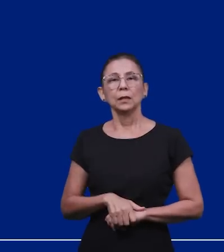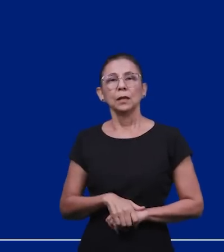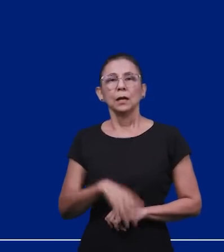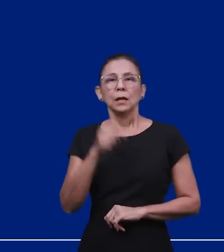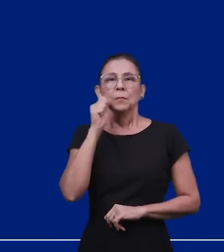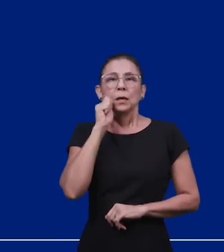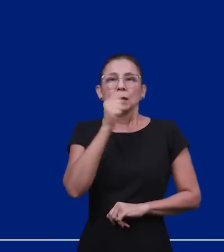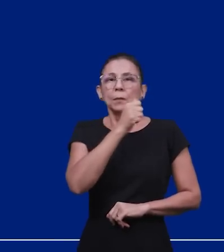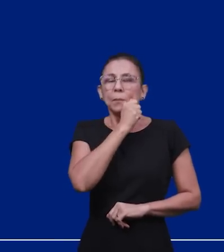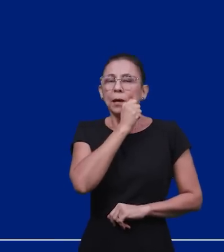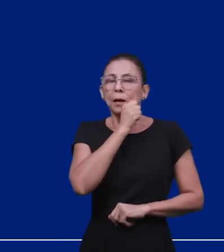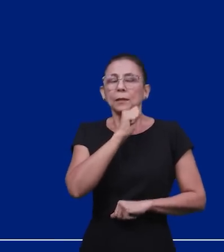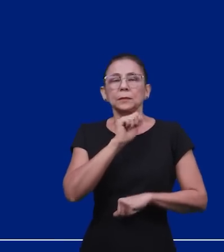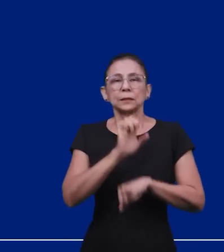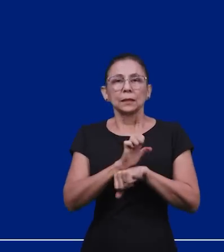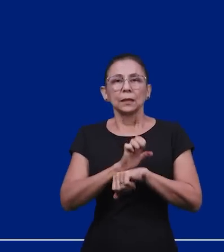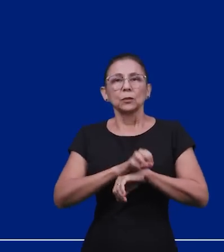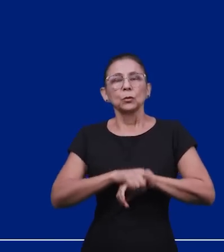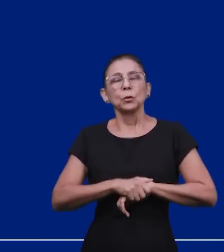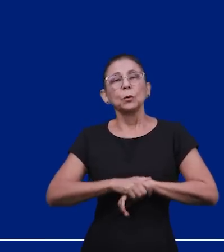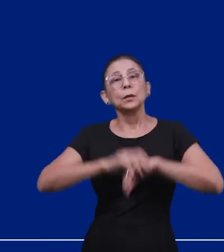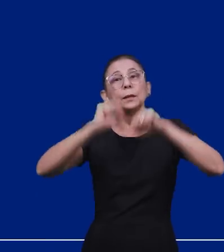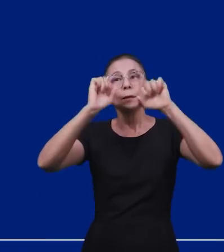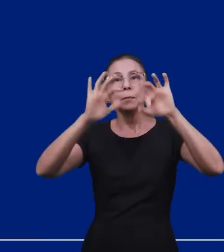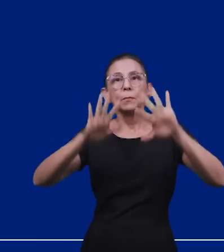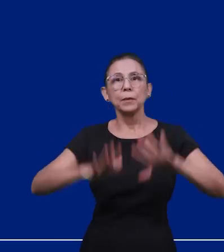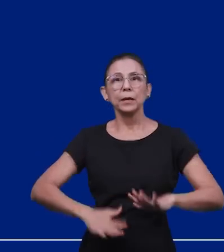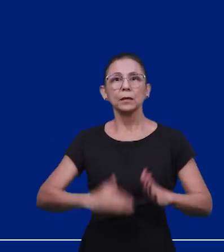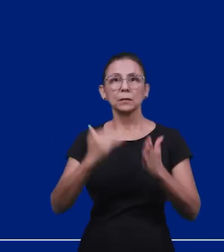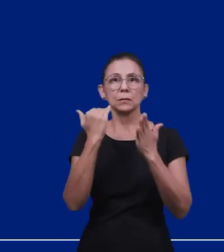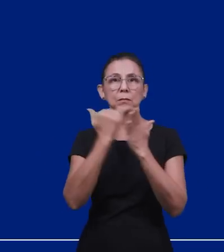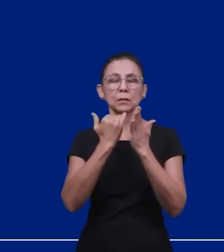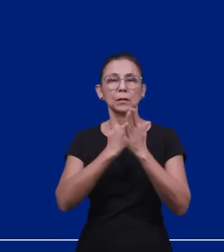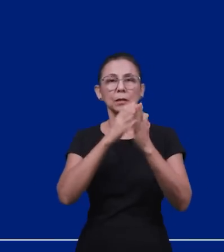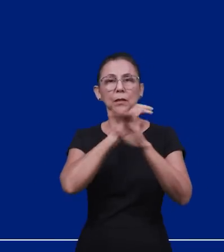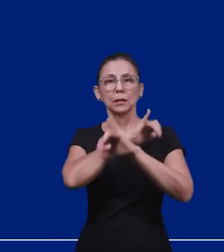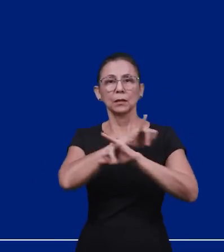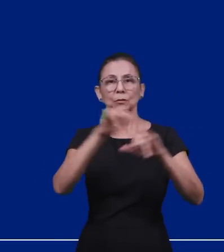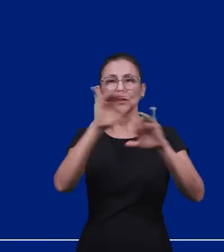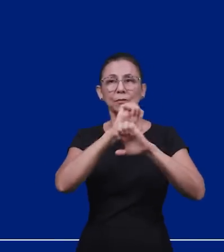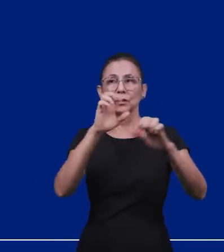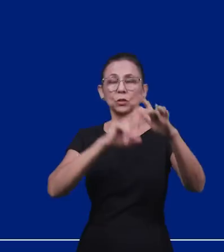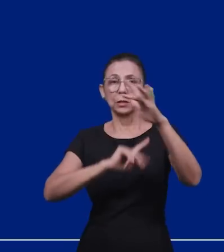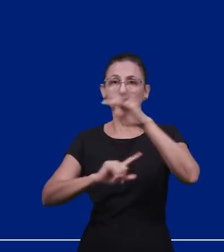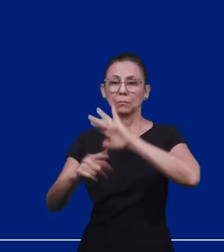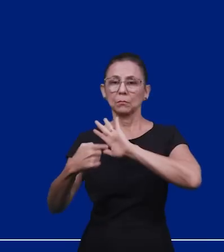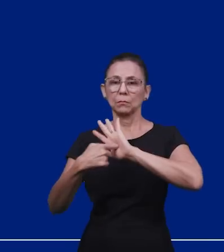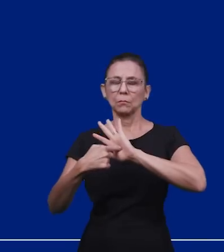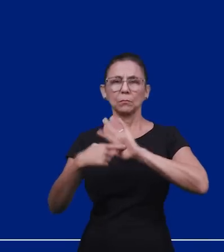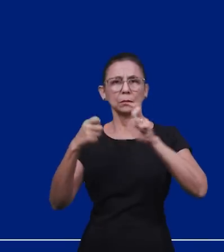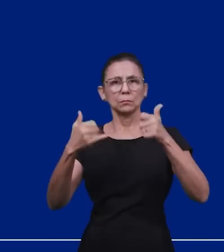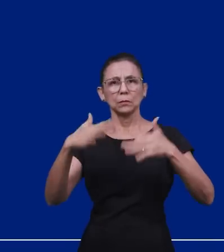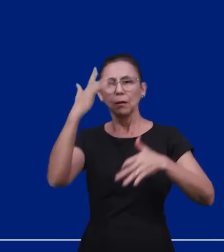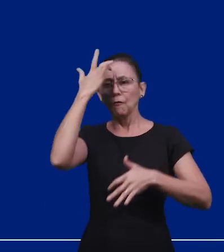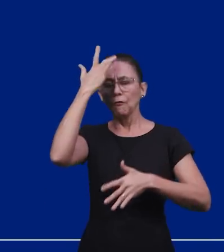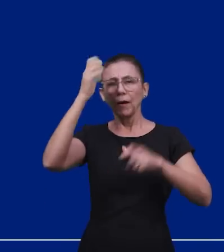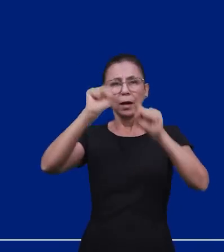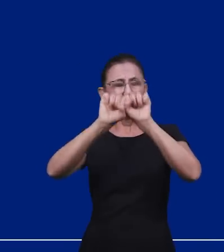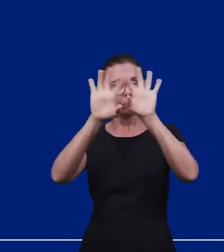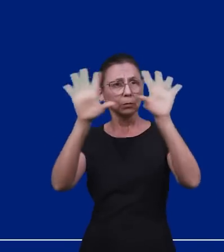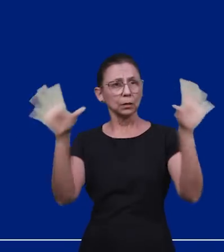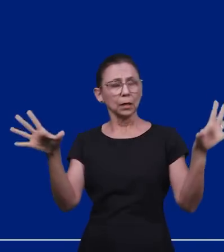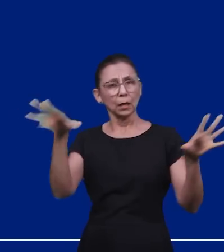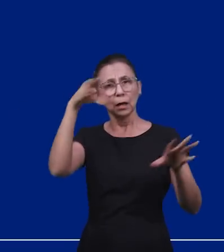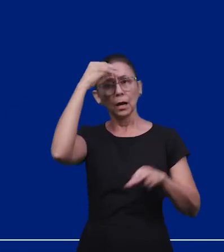Macapá, no estado do Amapá, ela diz o seguinte: que bênção o programa Anunciando o Evangelho Eterno, que apresenta explicações fáceis para